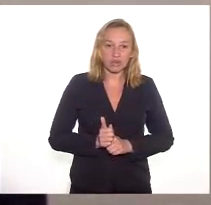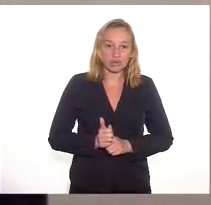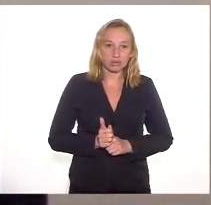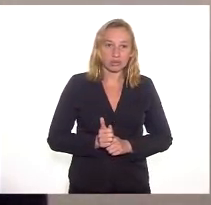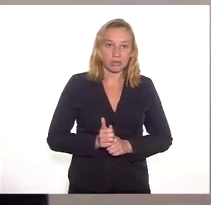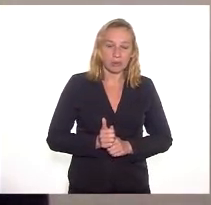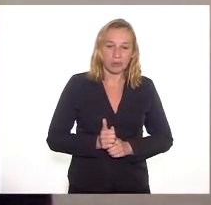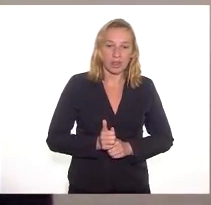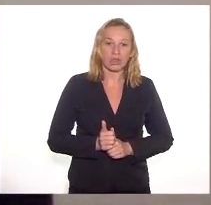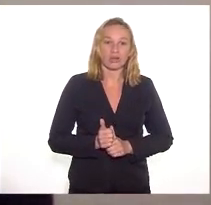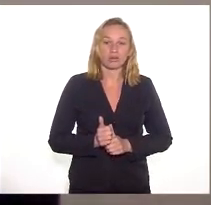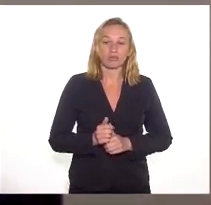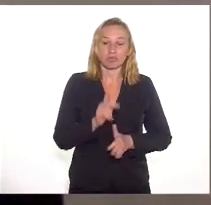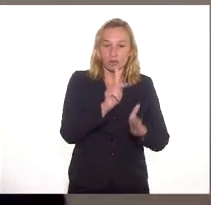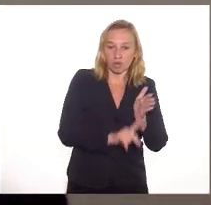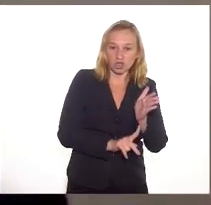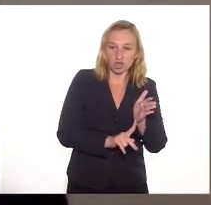projeto ele foi